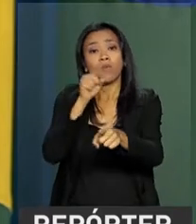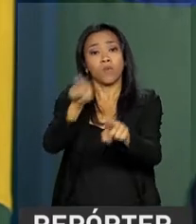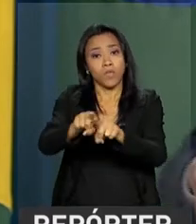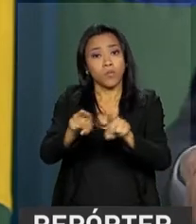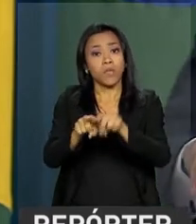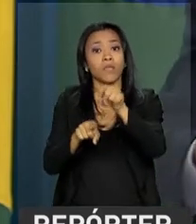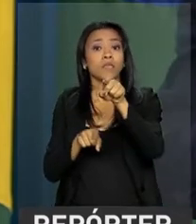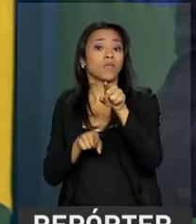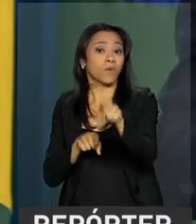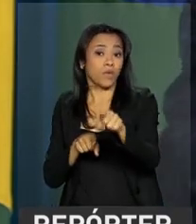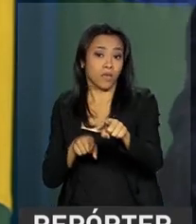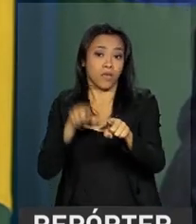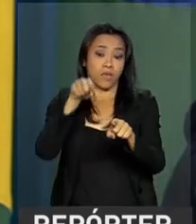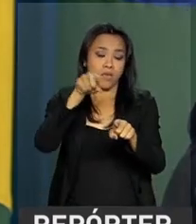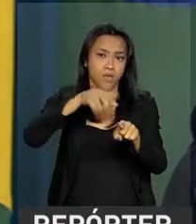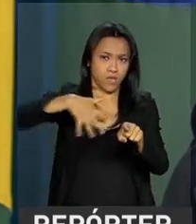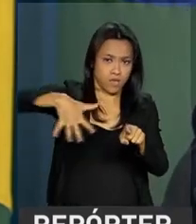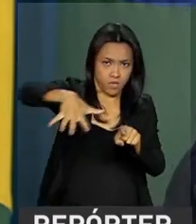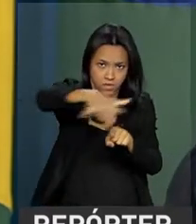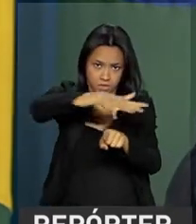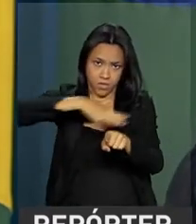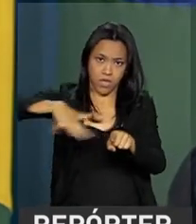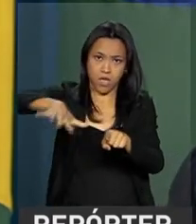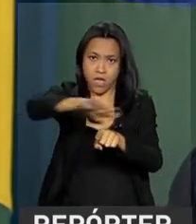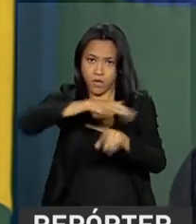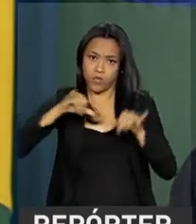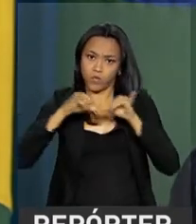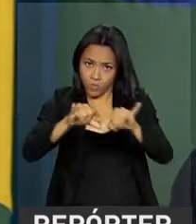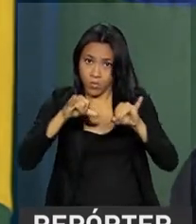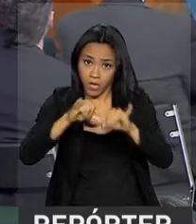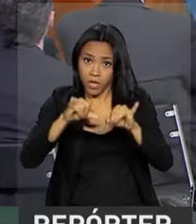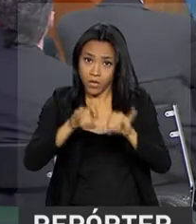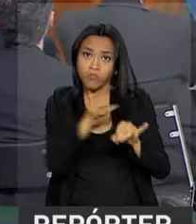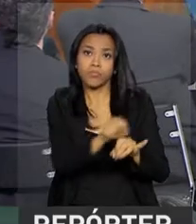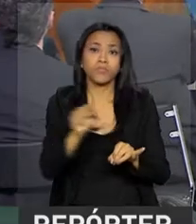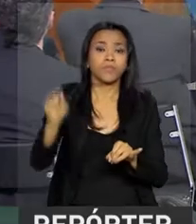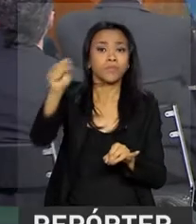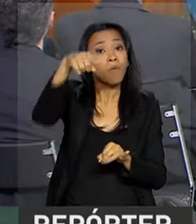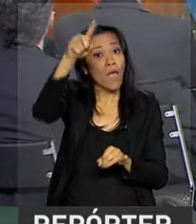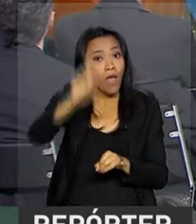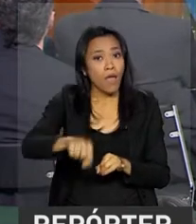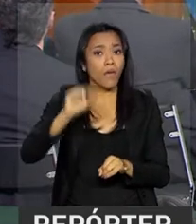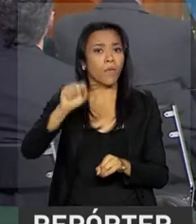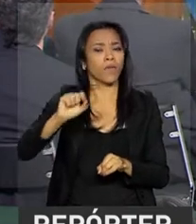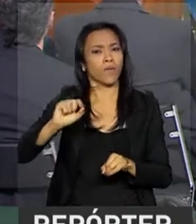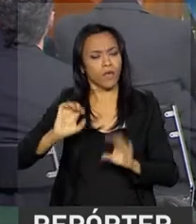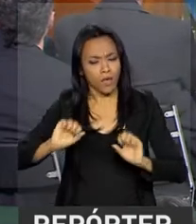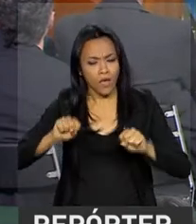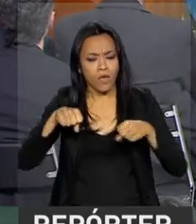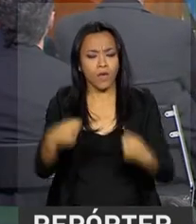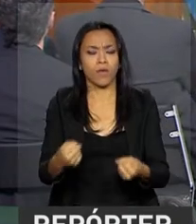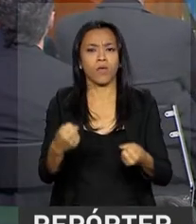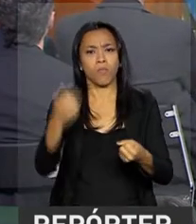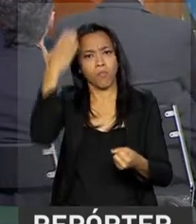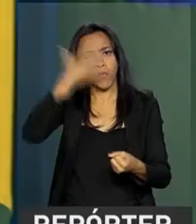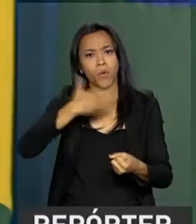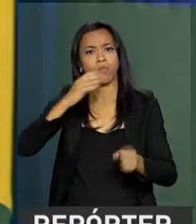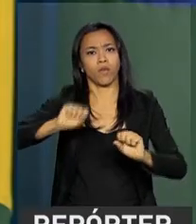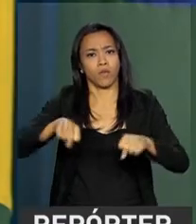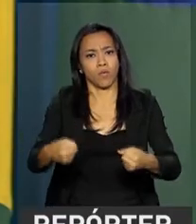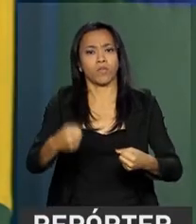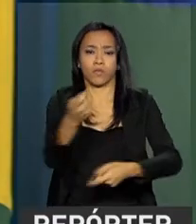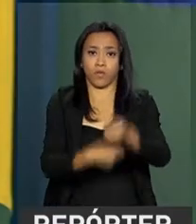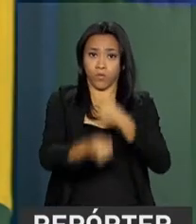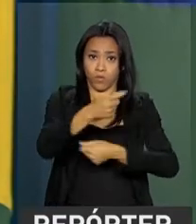registrado no comércio varejista que inclui supermercados é mais um sinal de recuperação da economia brasileira o